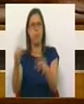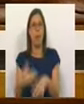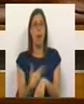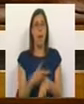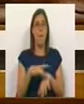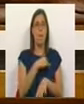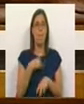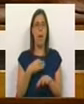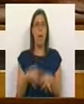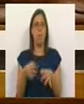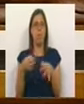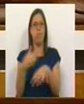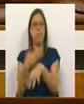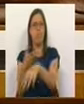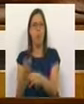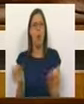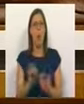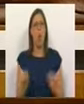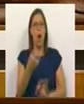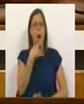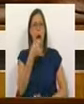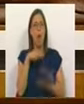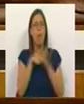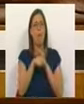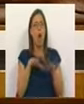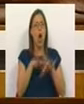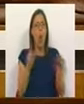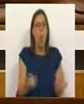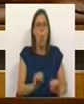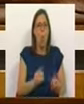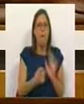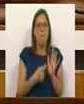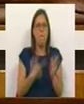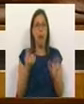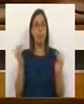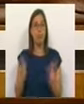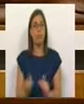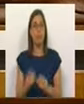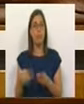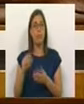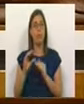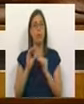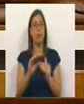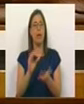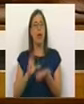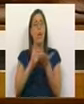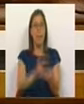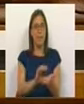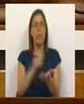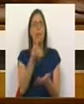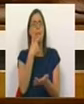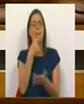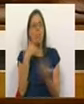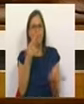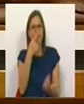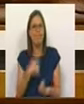nas consultas médicas, a falta de medicamentos nos hospitais e as reduções nas comparticipações de medicamentos,